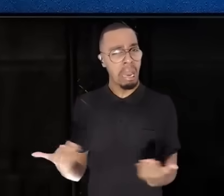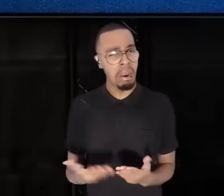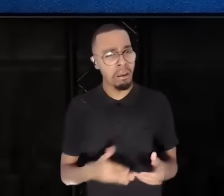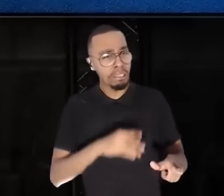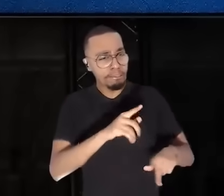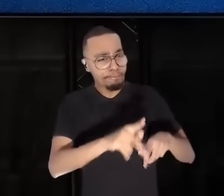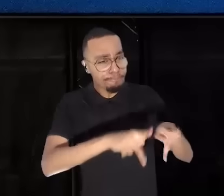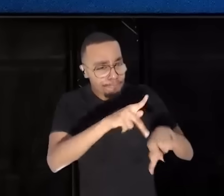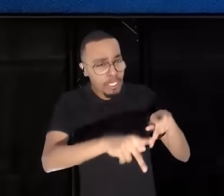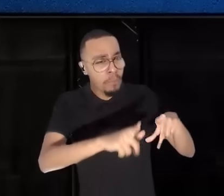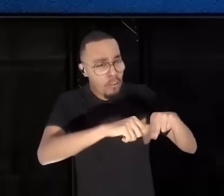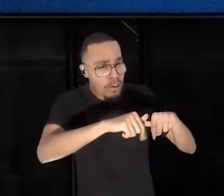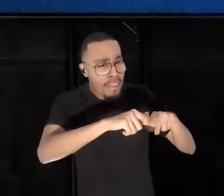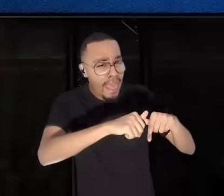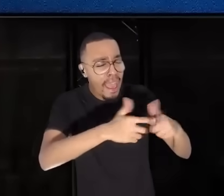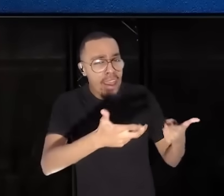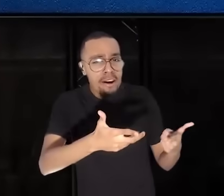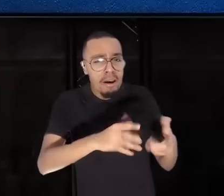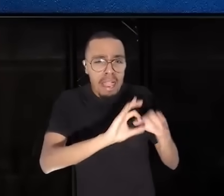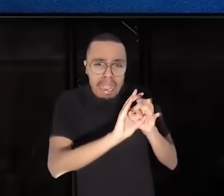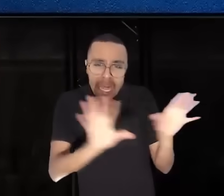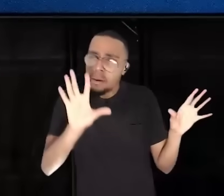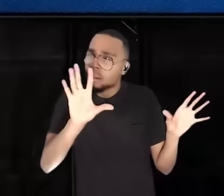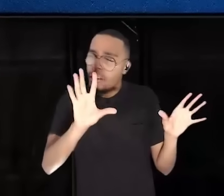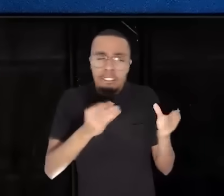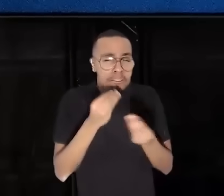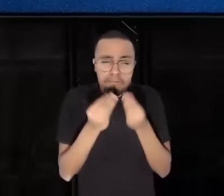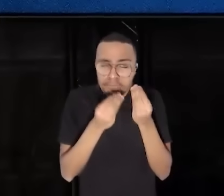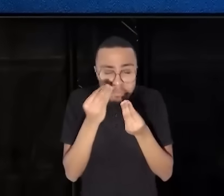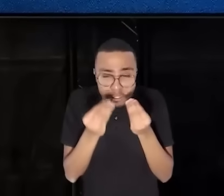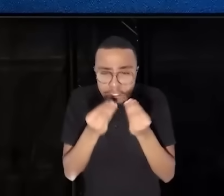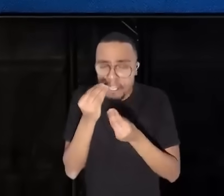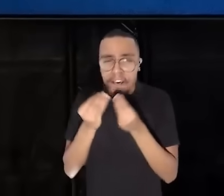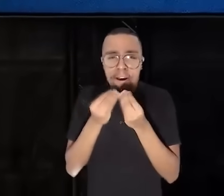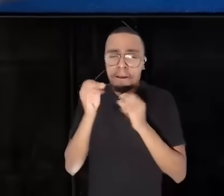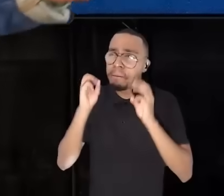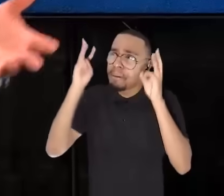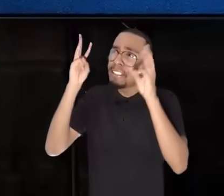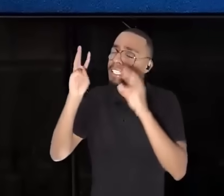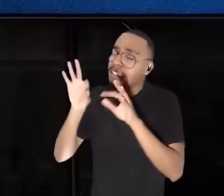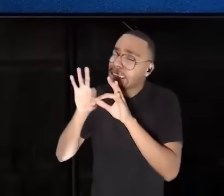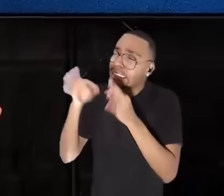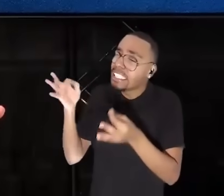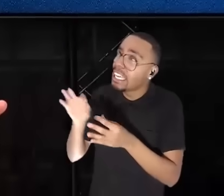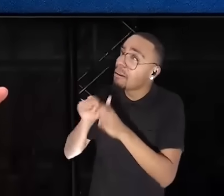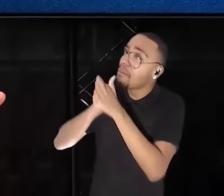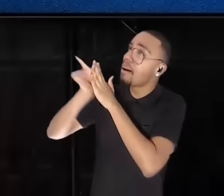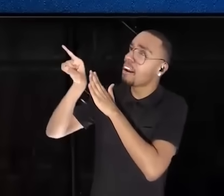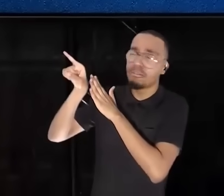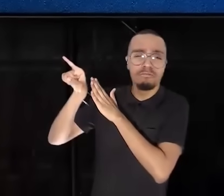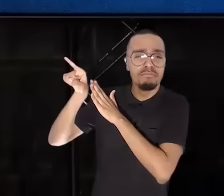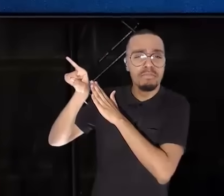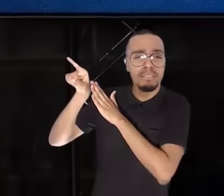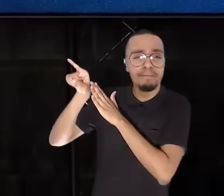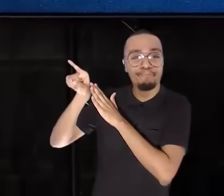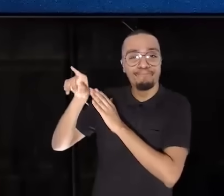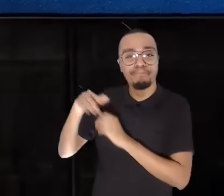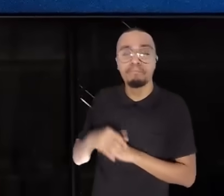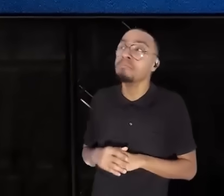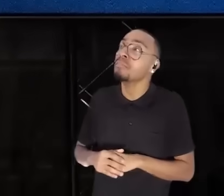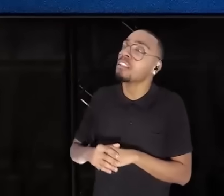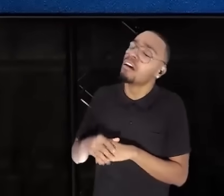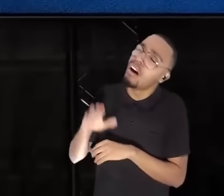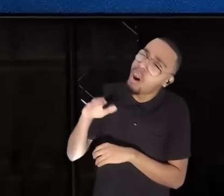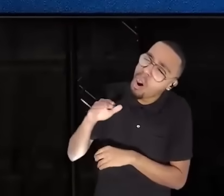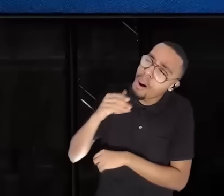E aí Moisés faz uma pergunta muito simples. Deus, ou vós, quando eu chegar lá e